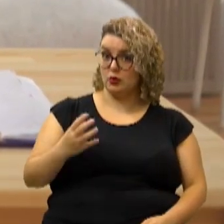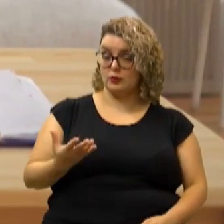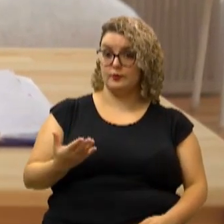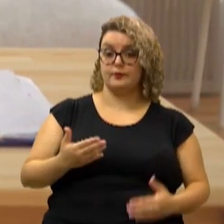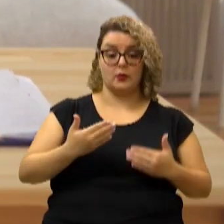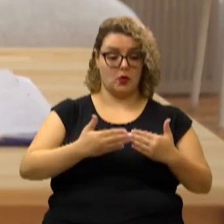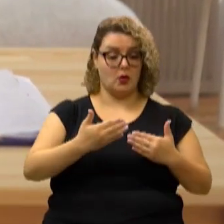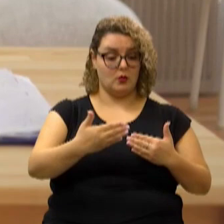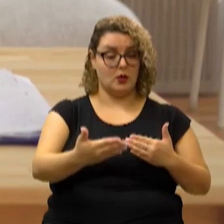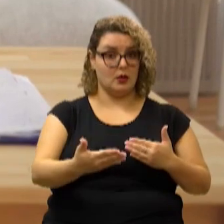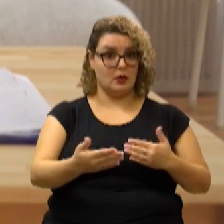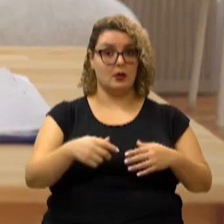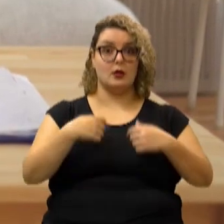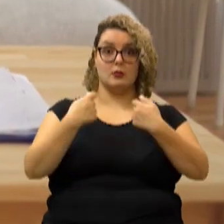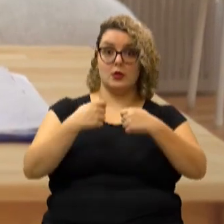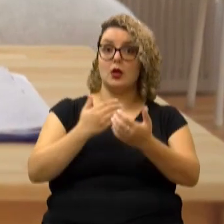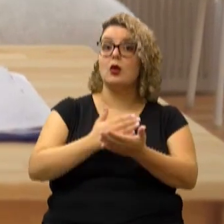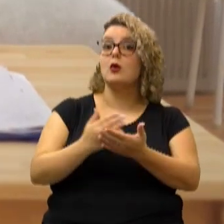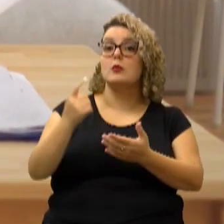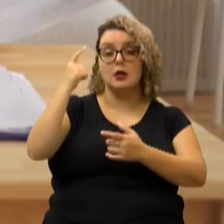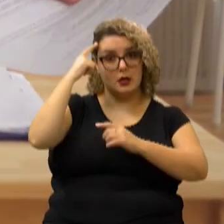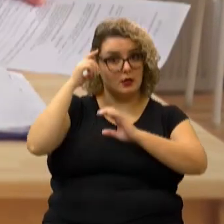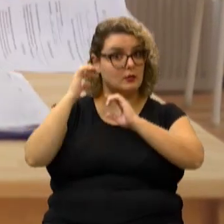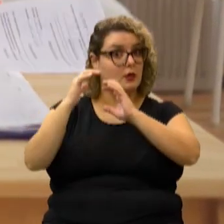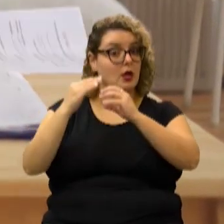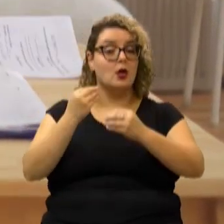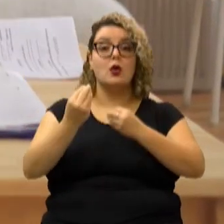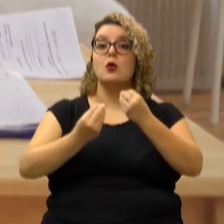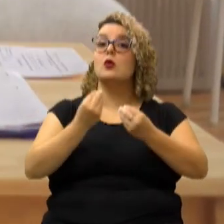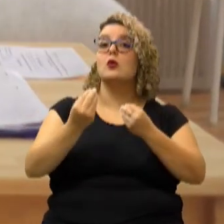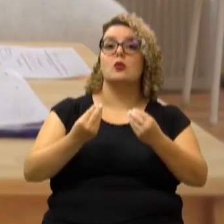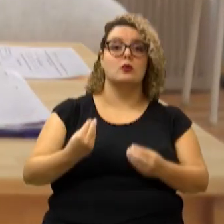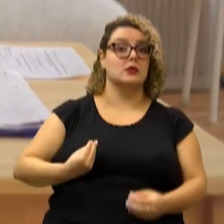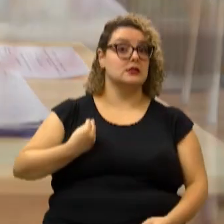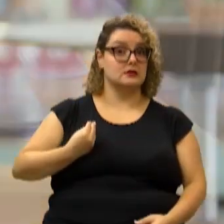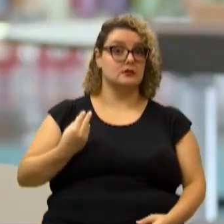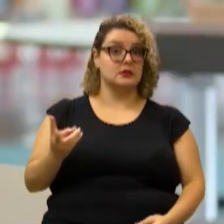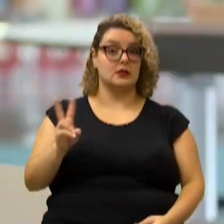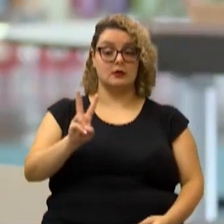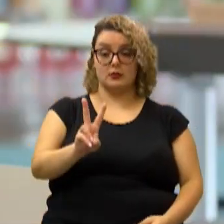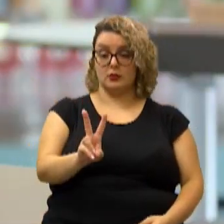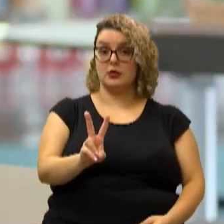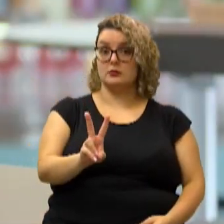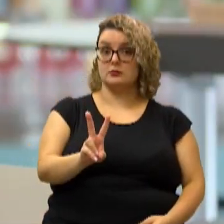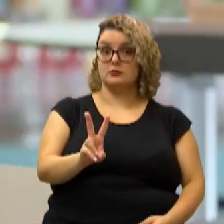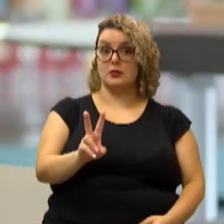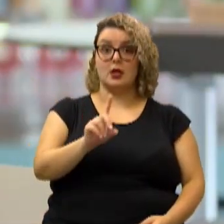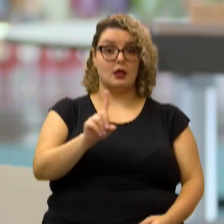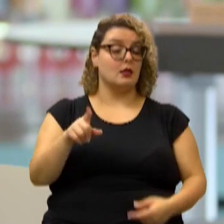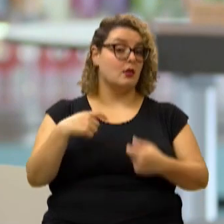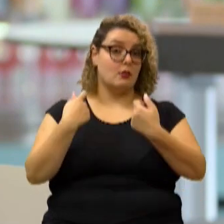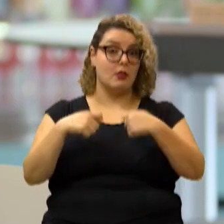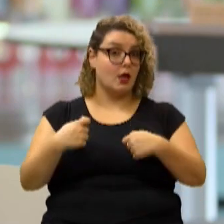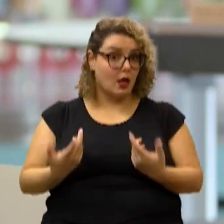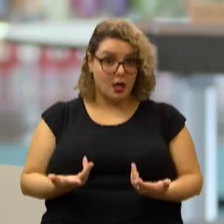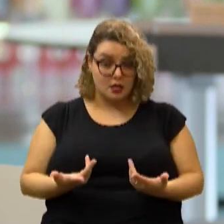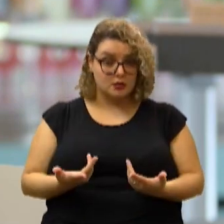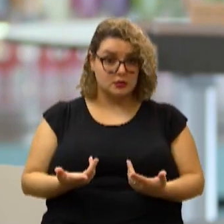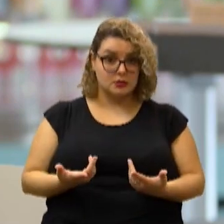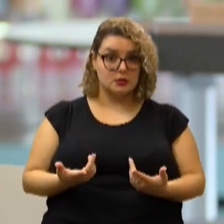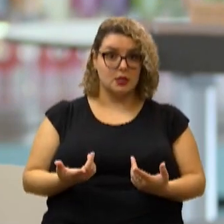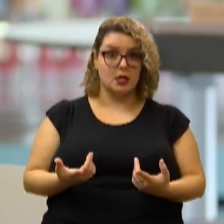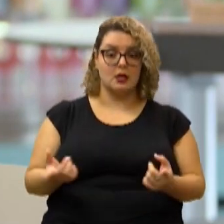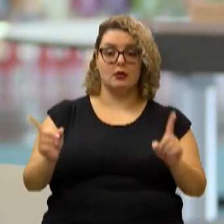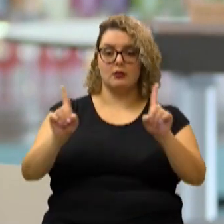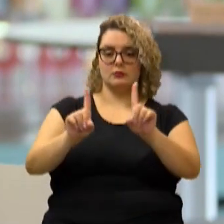a partir daí a gente precisa começar a pensar como vai ser essa vida a dois porque não necessariamente